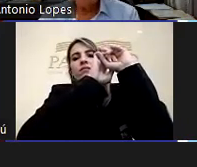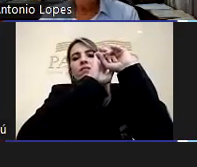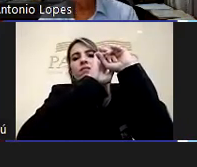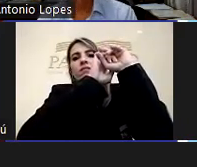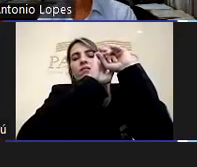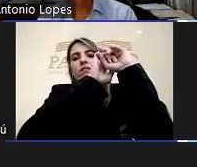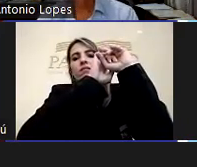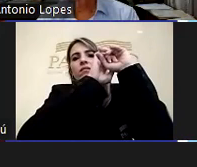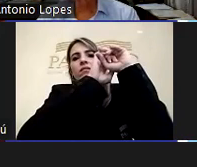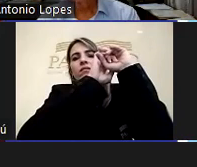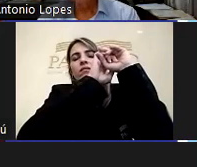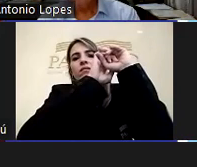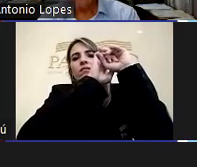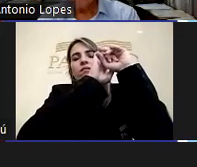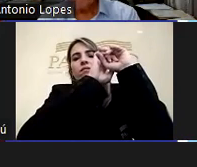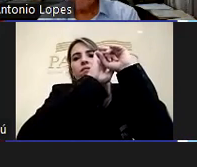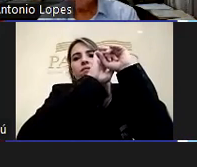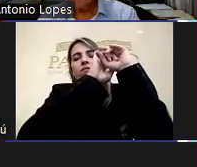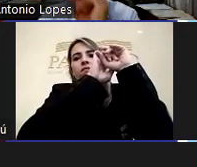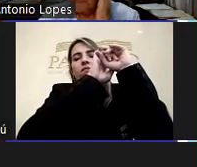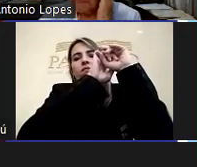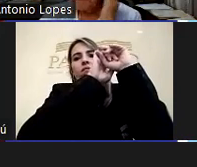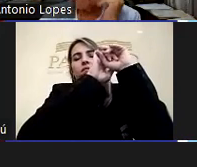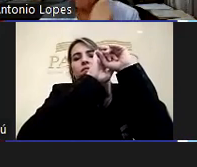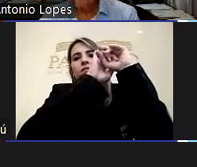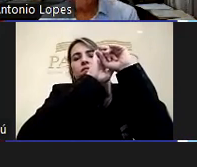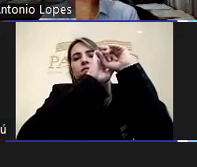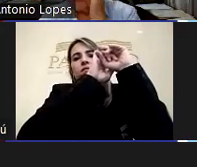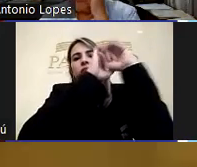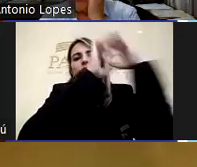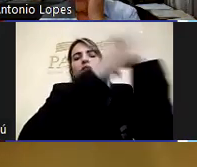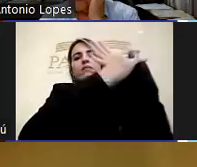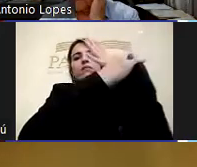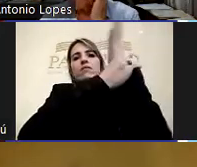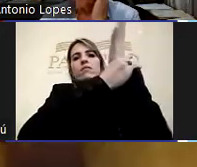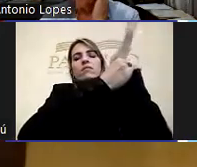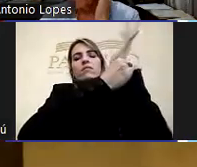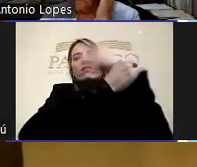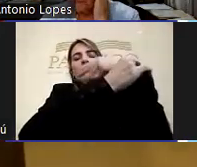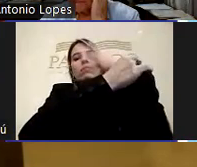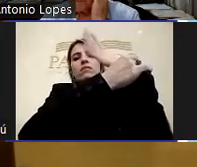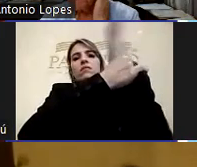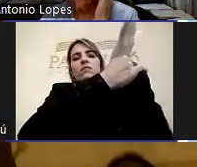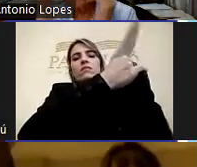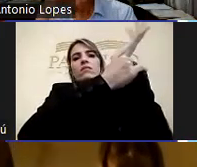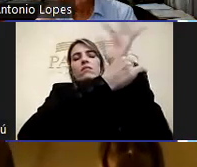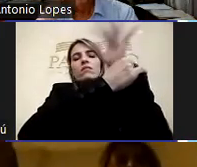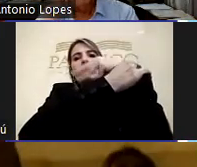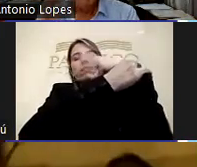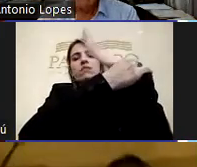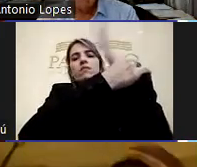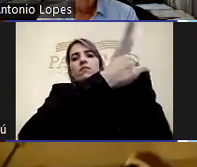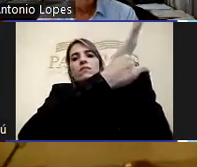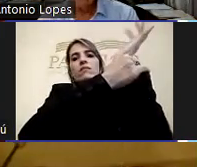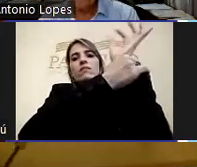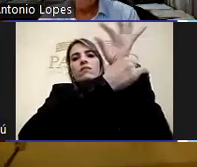essa situação? Olha, na época eu já tinha bastante experiência e na época também eu